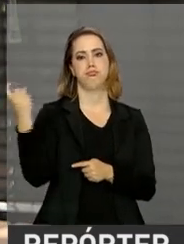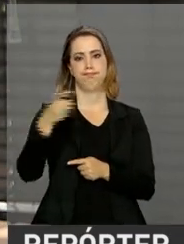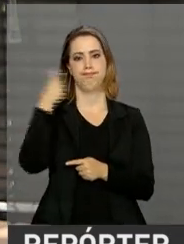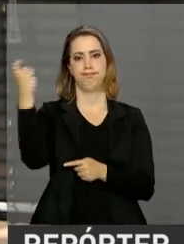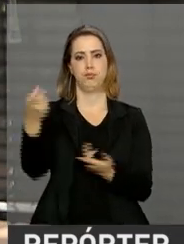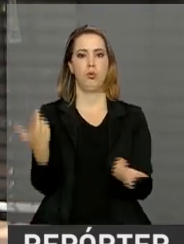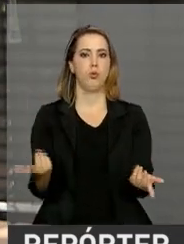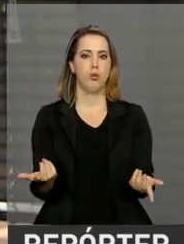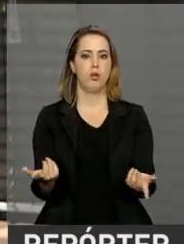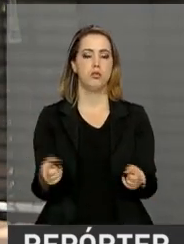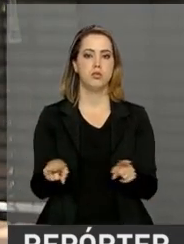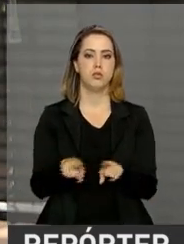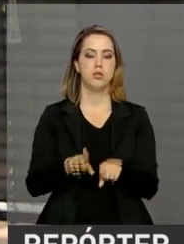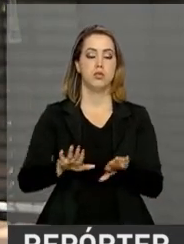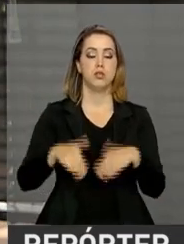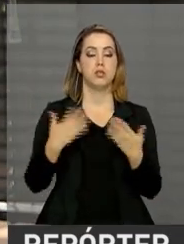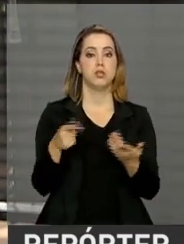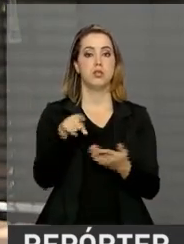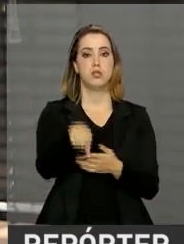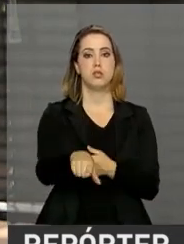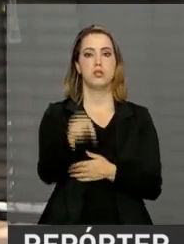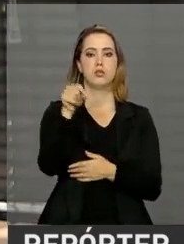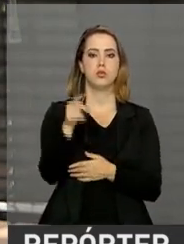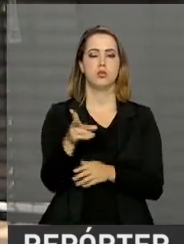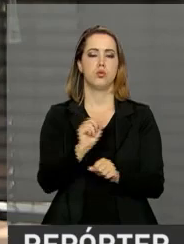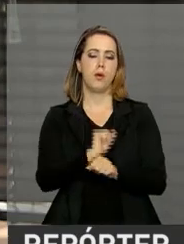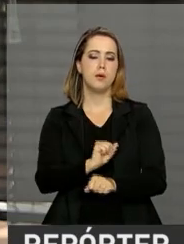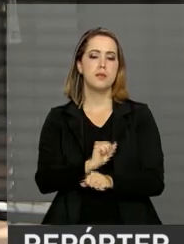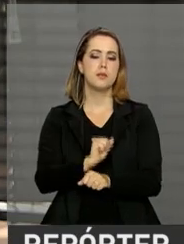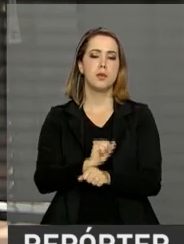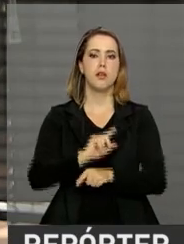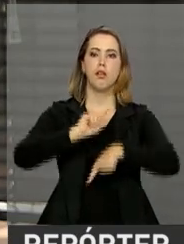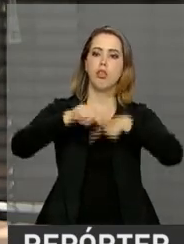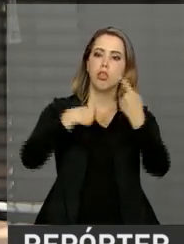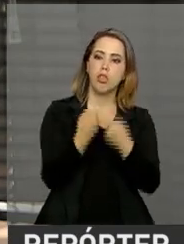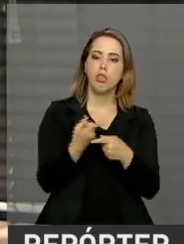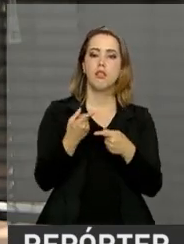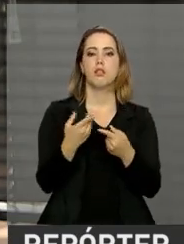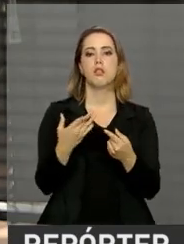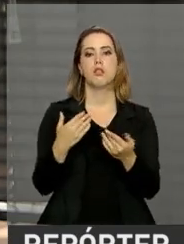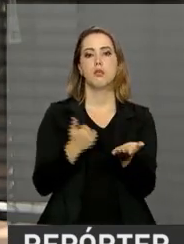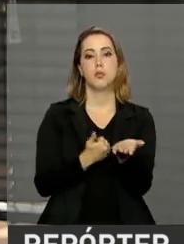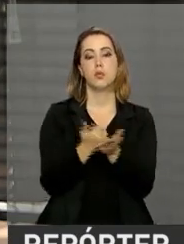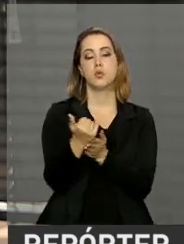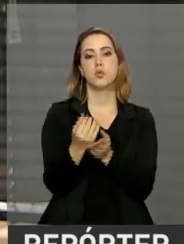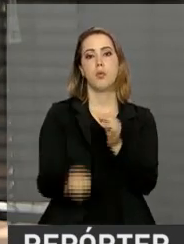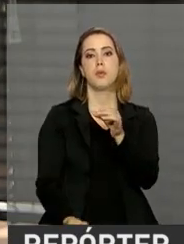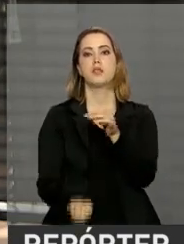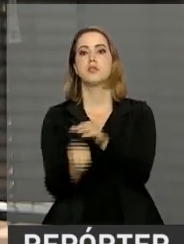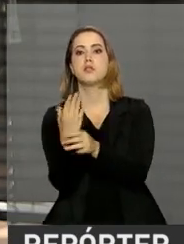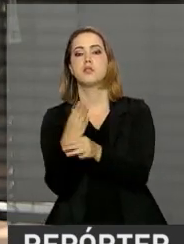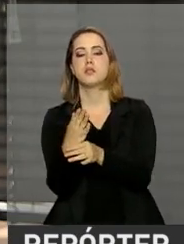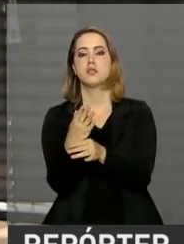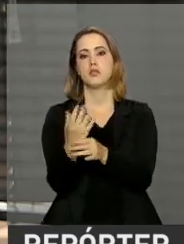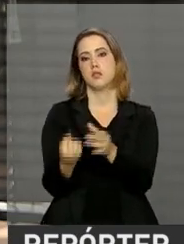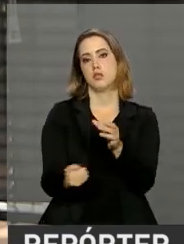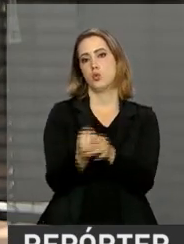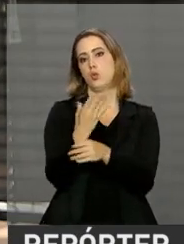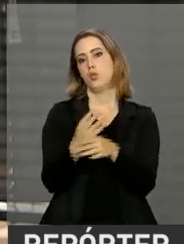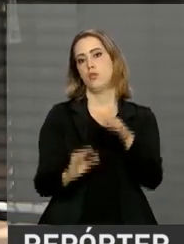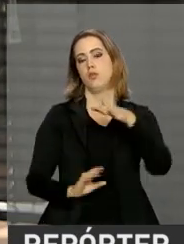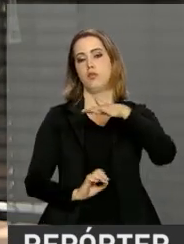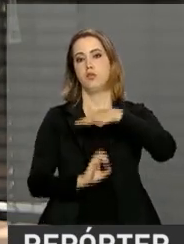receber r$ 1 então ele toma uma decisão esse não é o momento agora de fazer esse tipo de investimento não vou abrir a loja O que